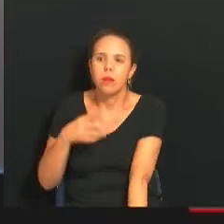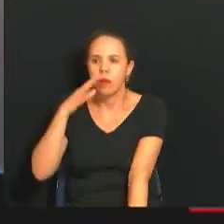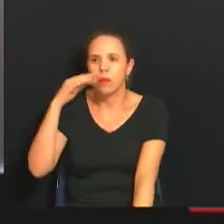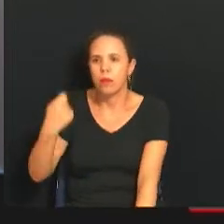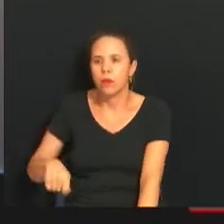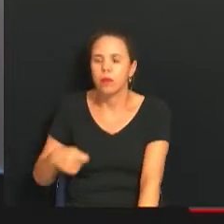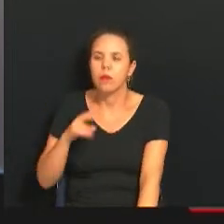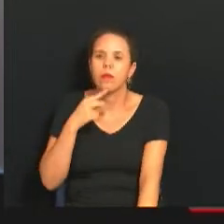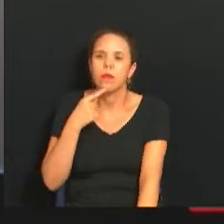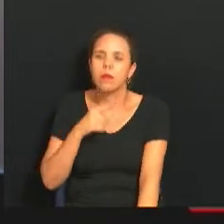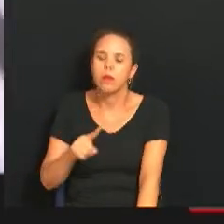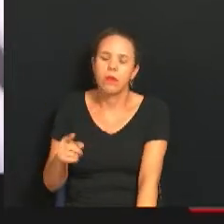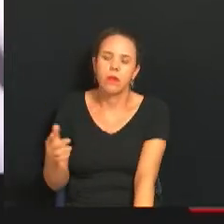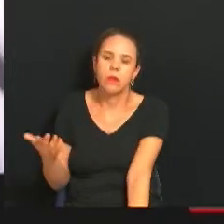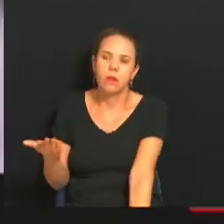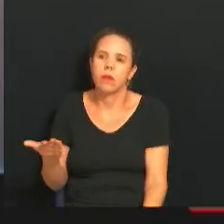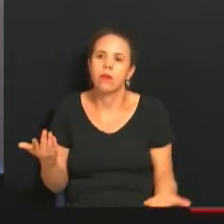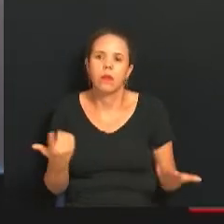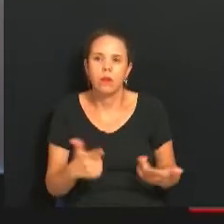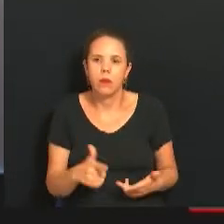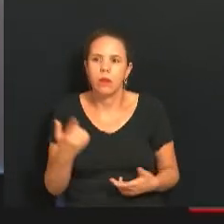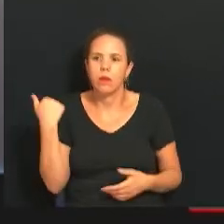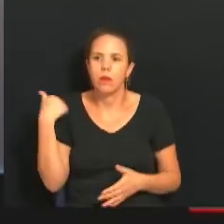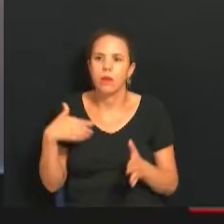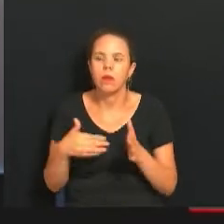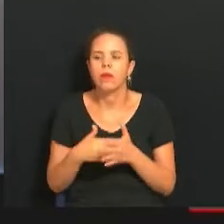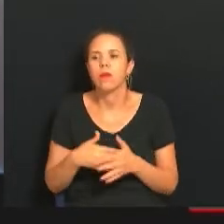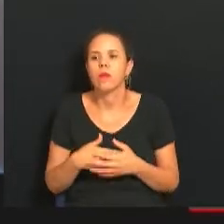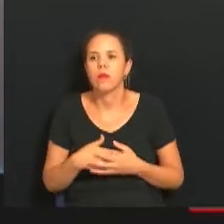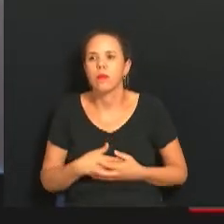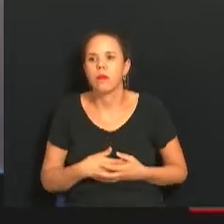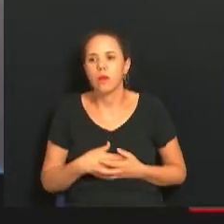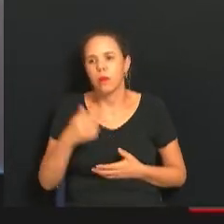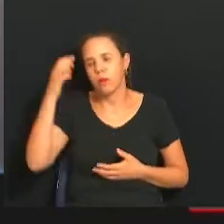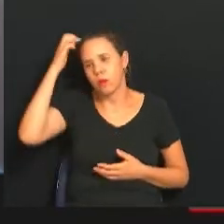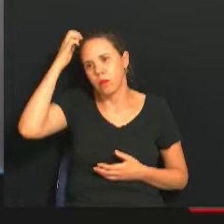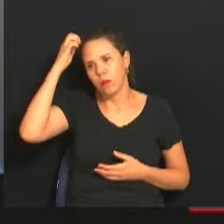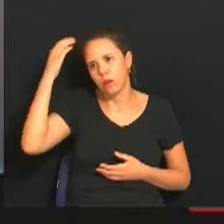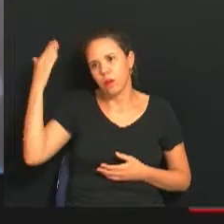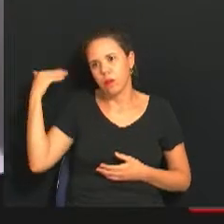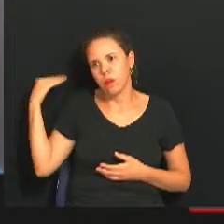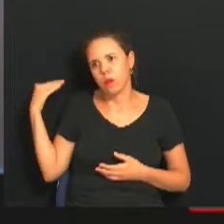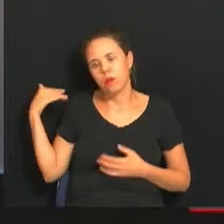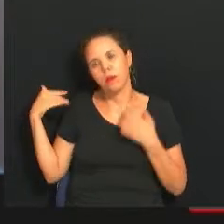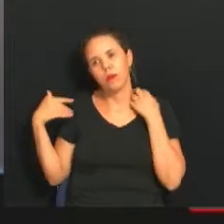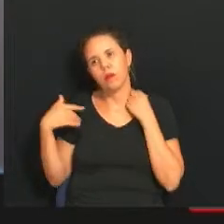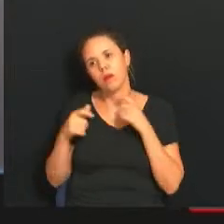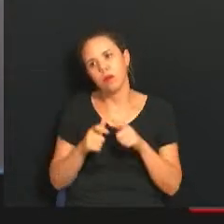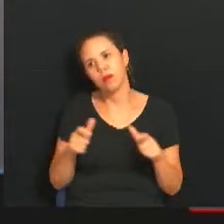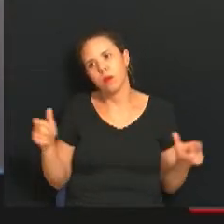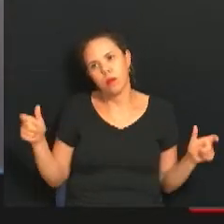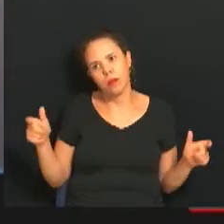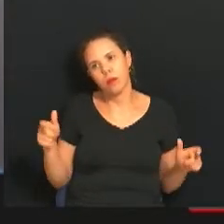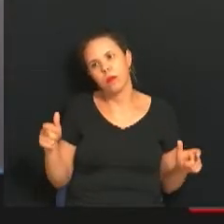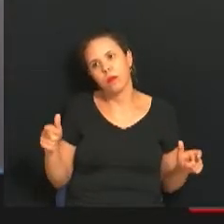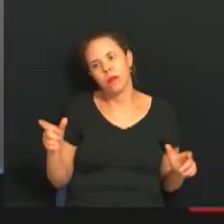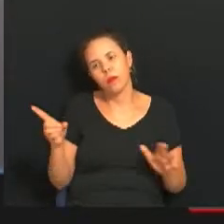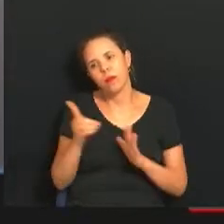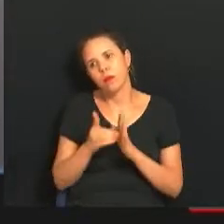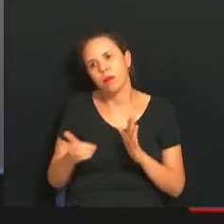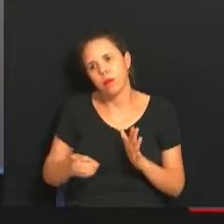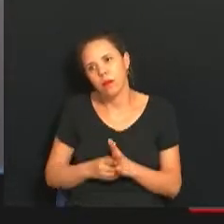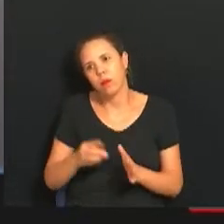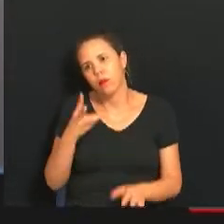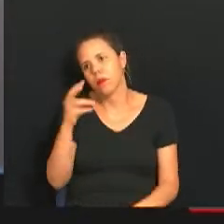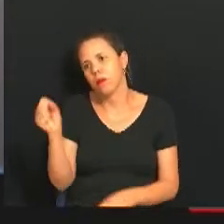Rússia agora, né? A nossa última guerra interestatal aqui, de grande proporção, foi na década de 30,